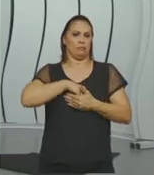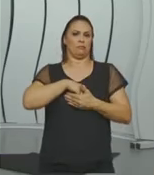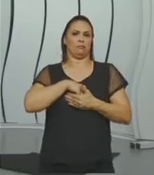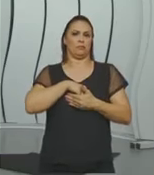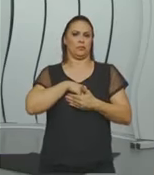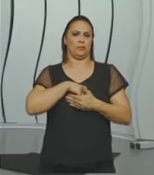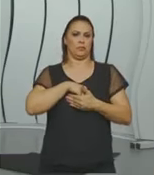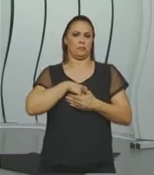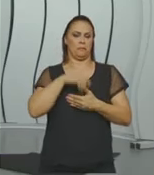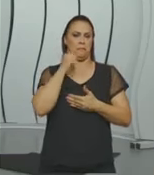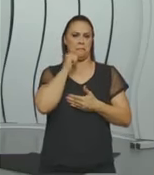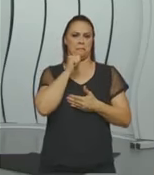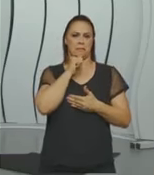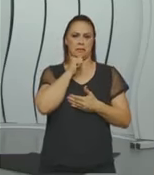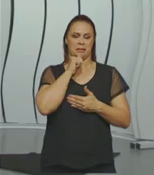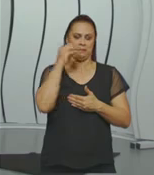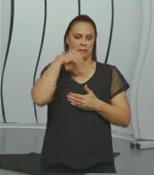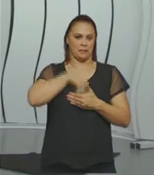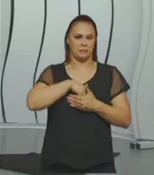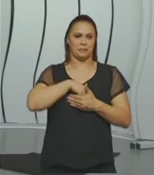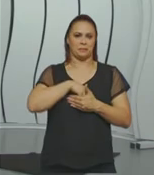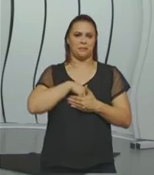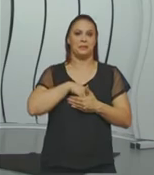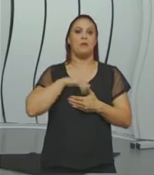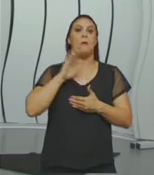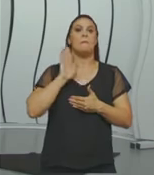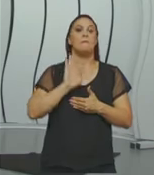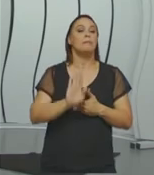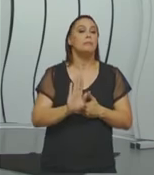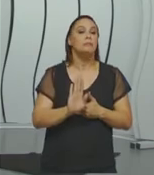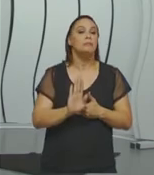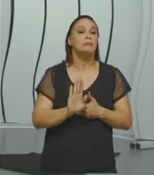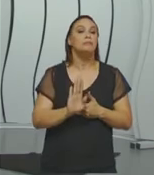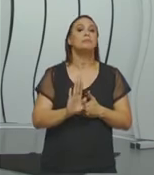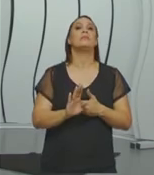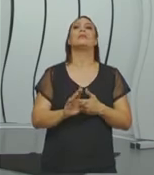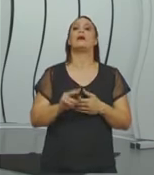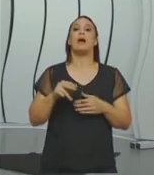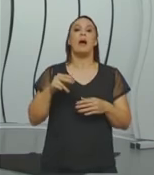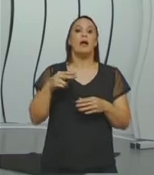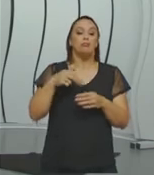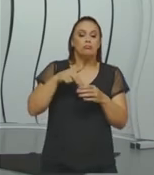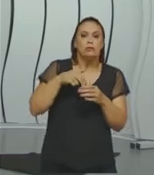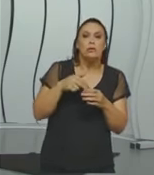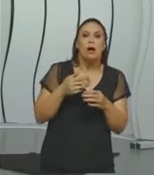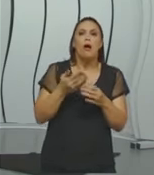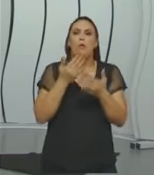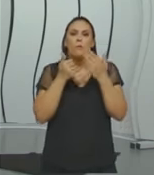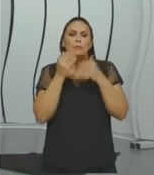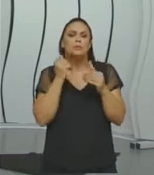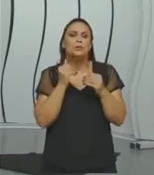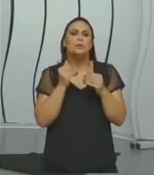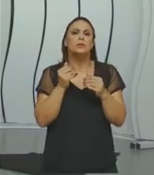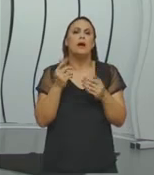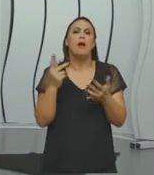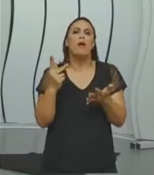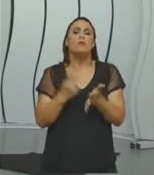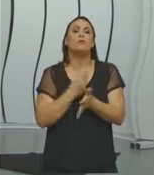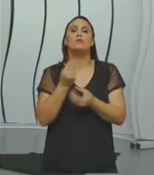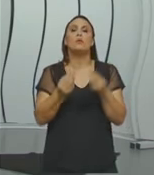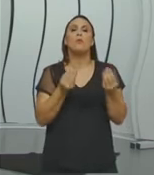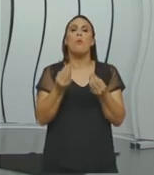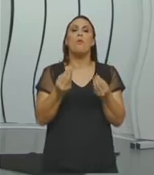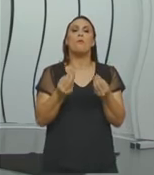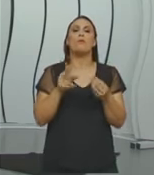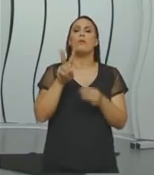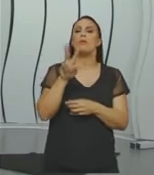essa nutrição vai ser exclusivamente através de do vitelo, só que eles vão ser protegidos, por